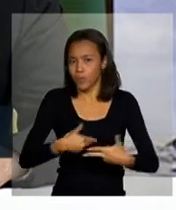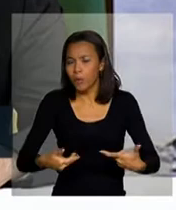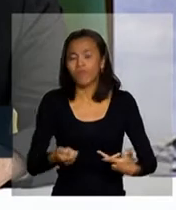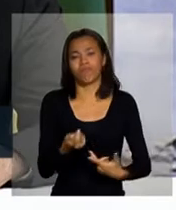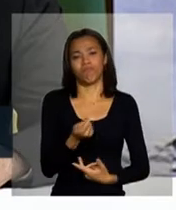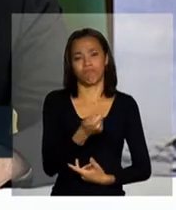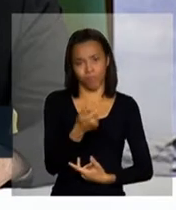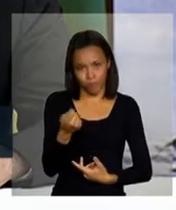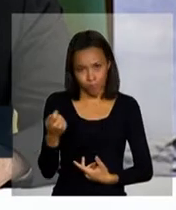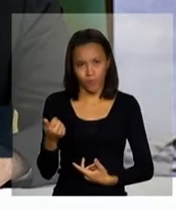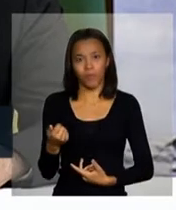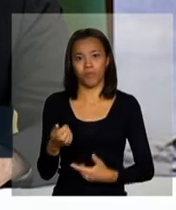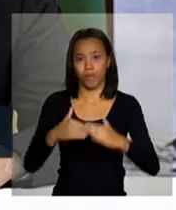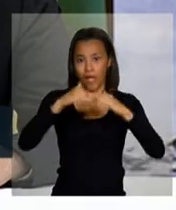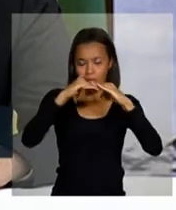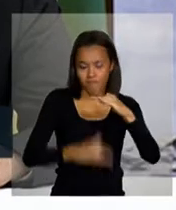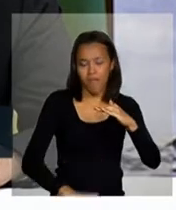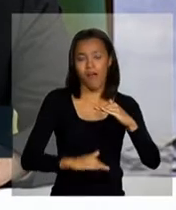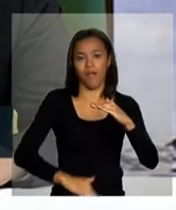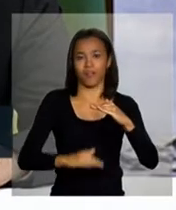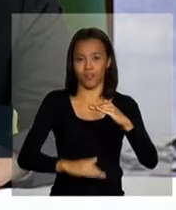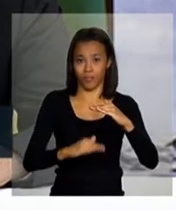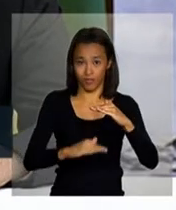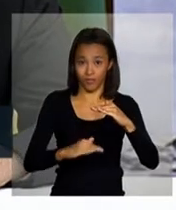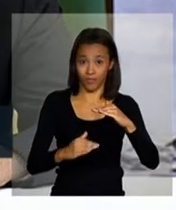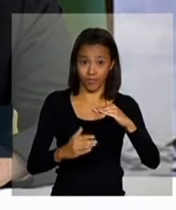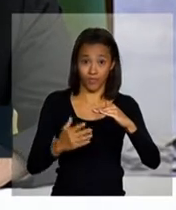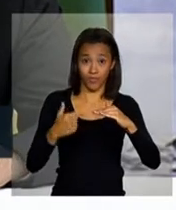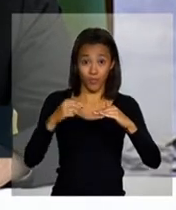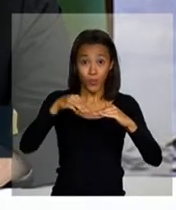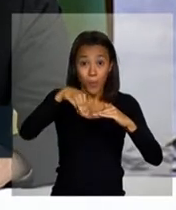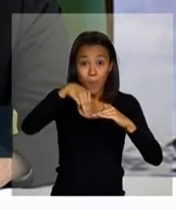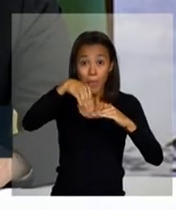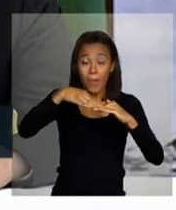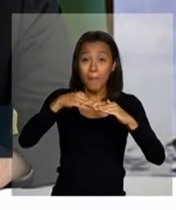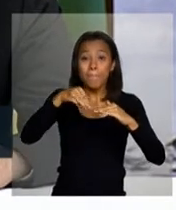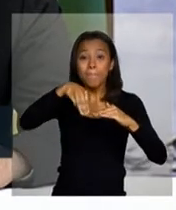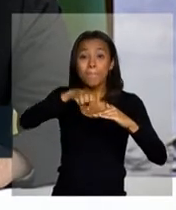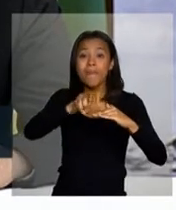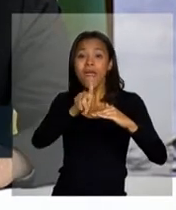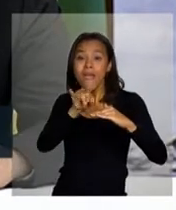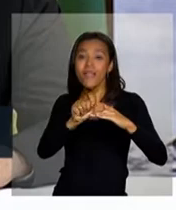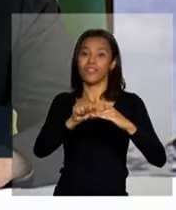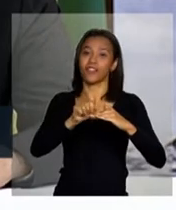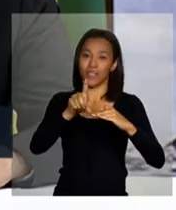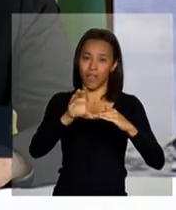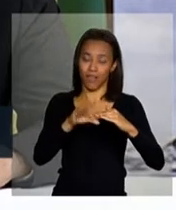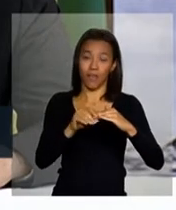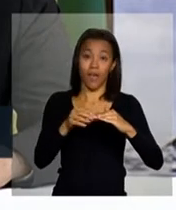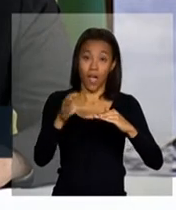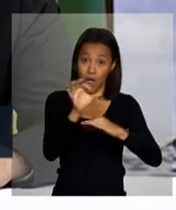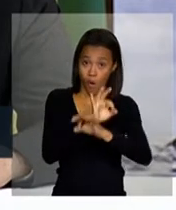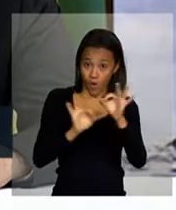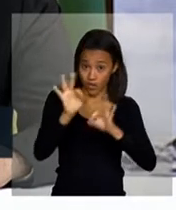seja abaixo do mínimo recomendado pela Organização Mundial de Saúde.